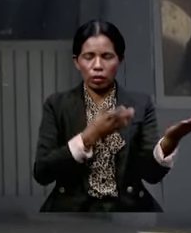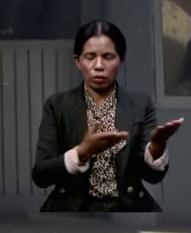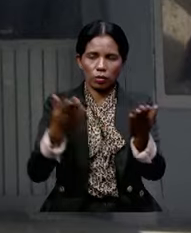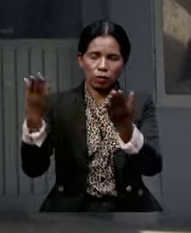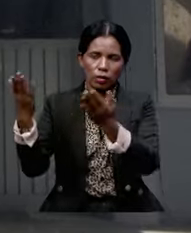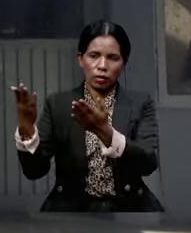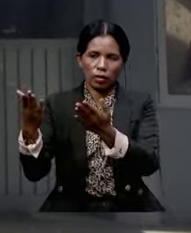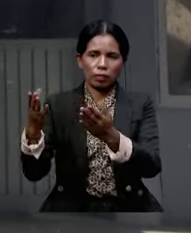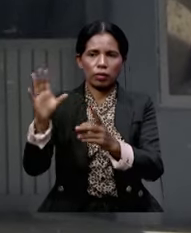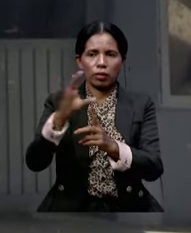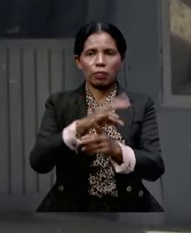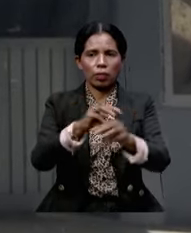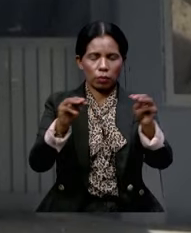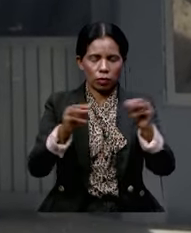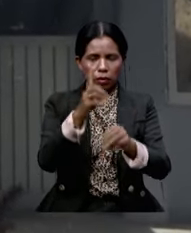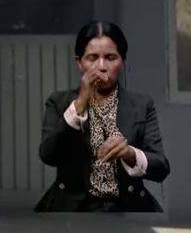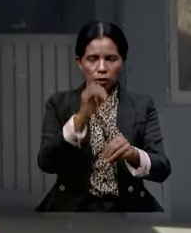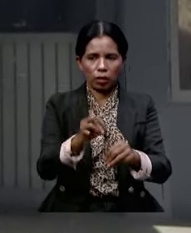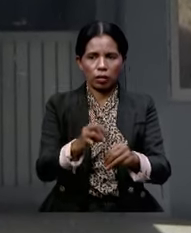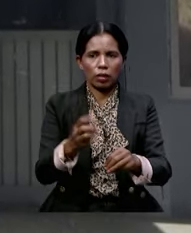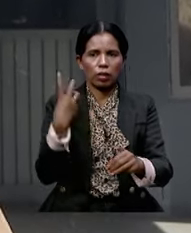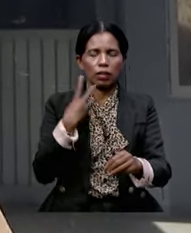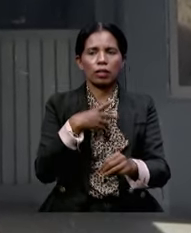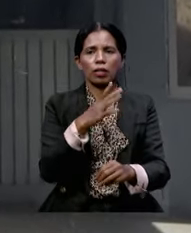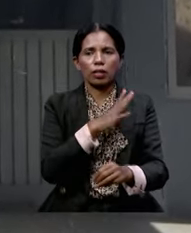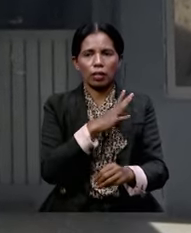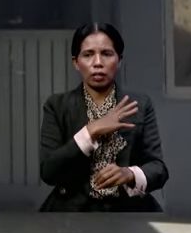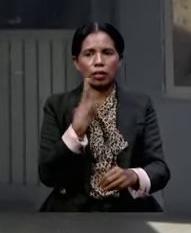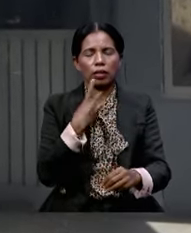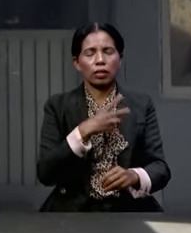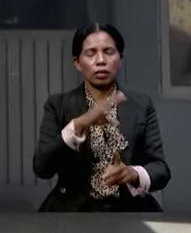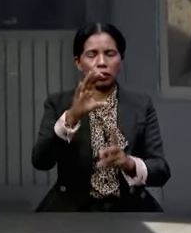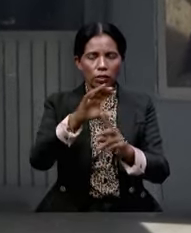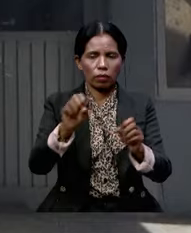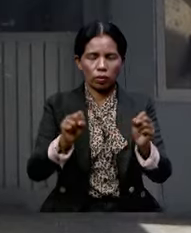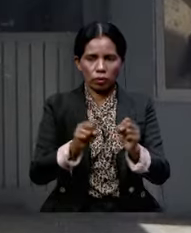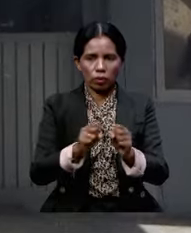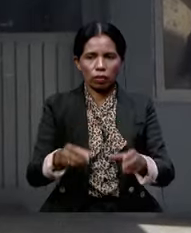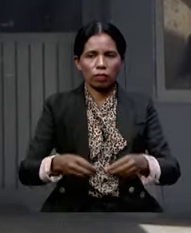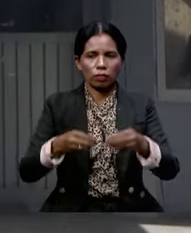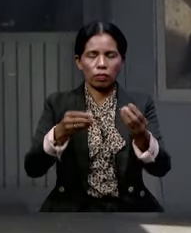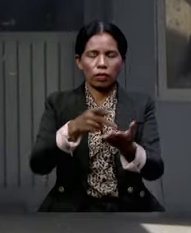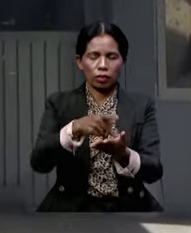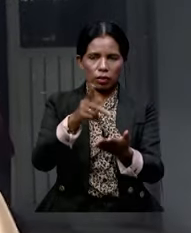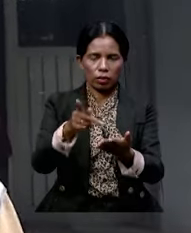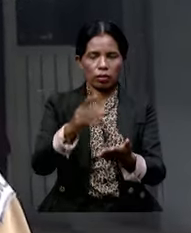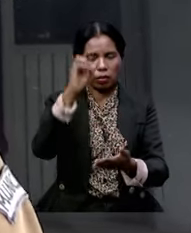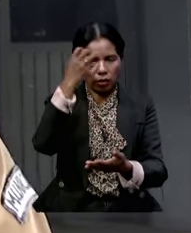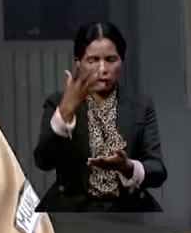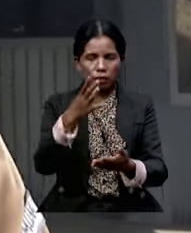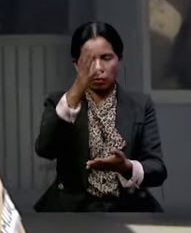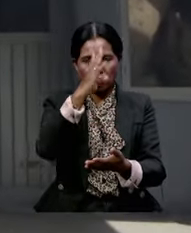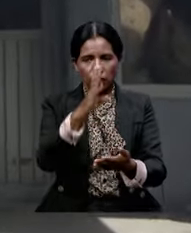o ato yung kami niya liyo mahi munisipu dili, par lah teni idan ita hindi, ita na yunong siya siya rasole, say karek fo a pasangwan roma, grasa Dios. Nura